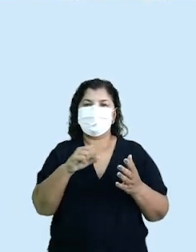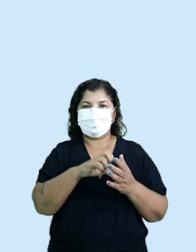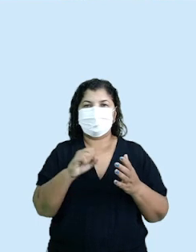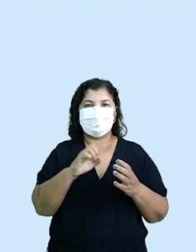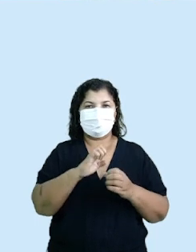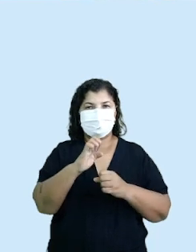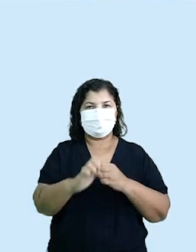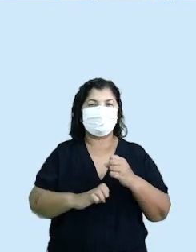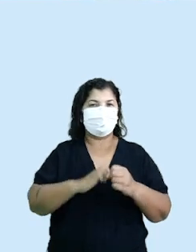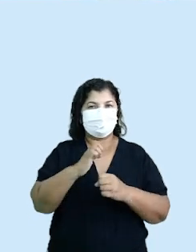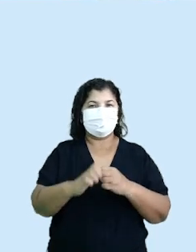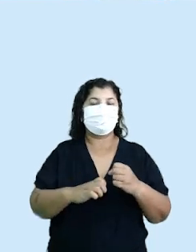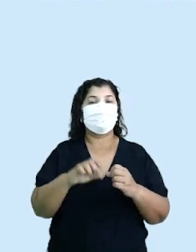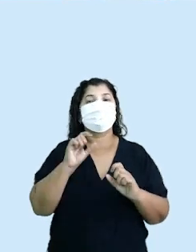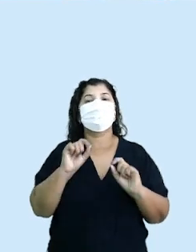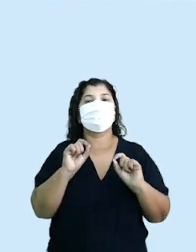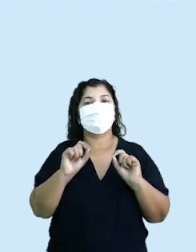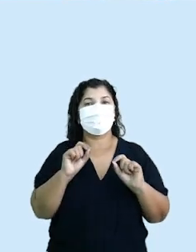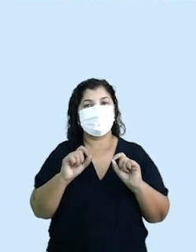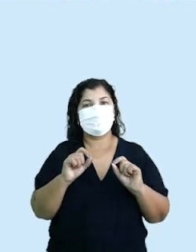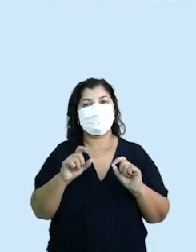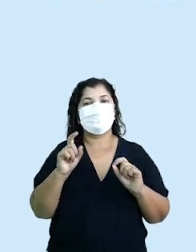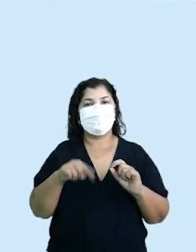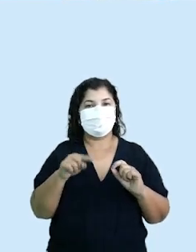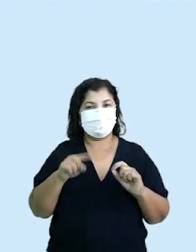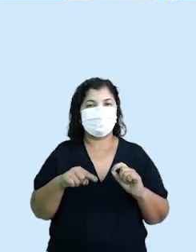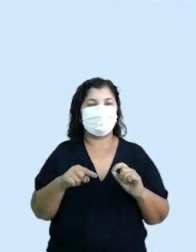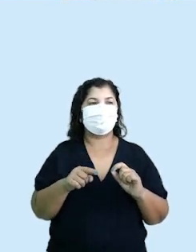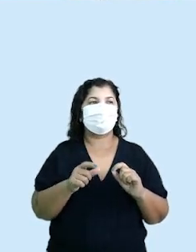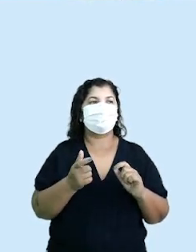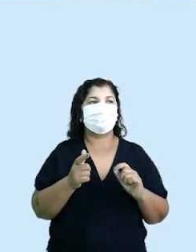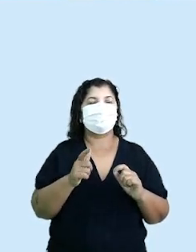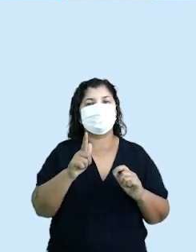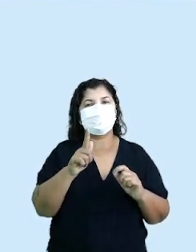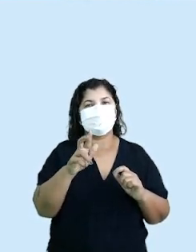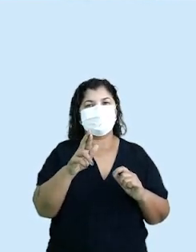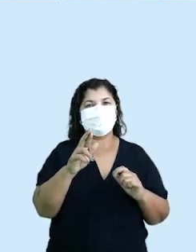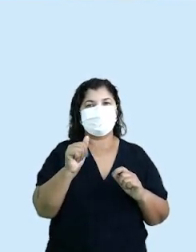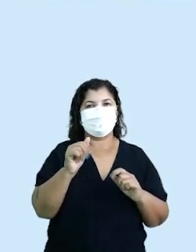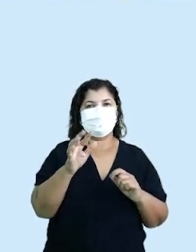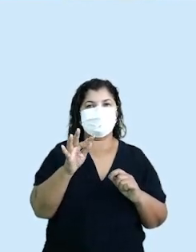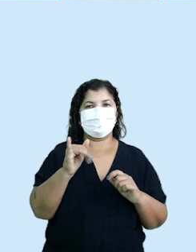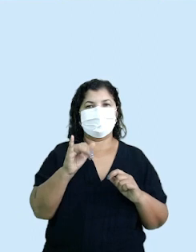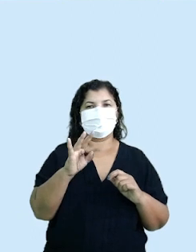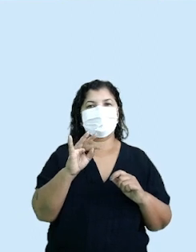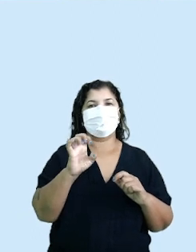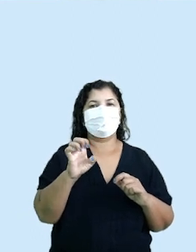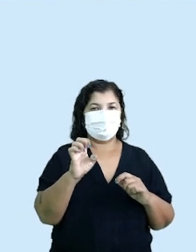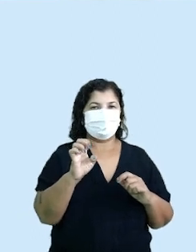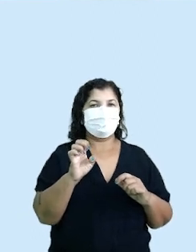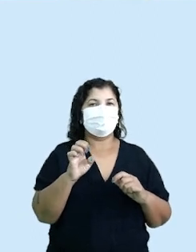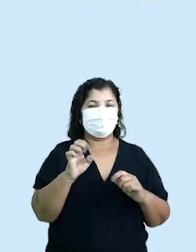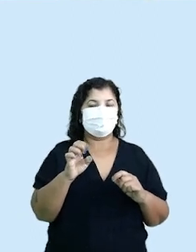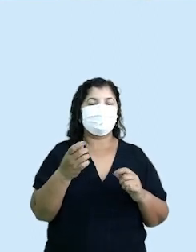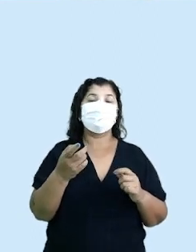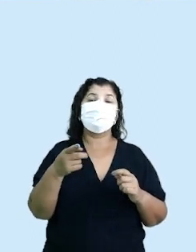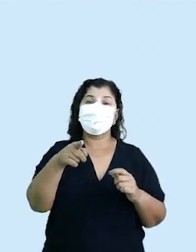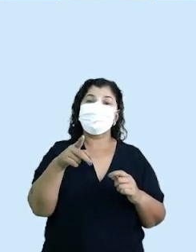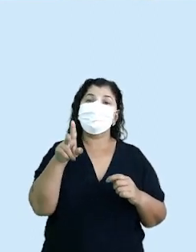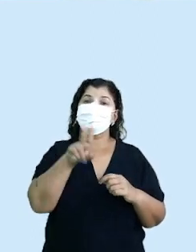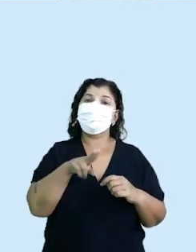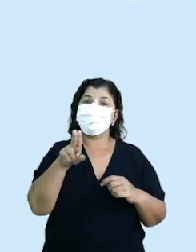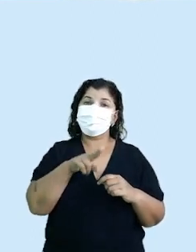alumínio. Quem faz isso? São bastões de grafite, barras de grafite. Essa que você usa aí na